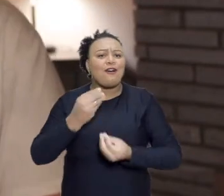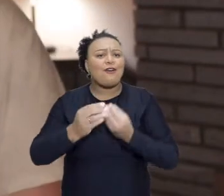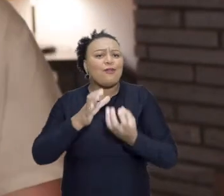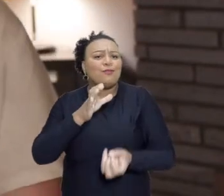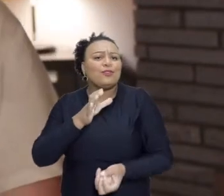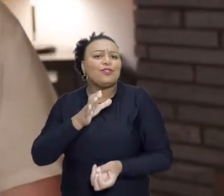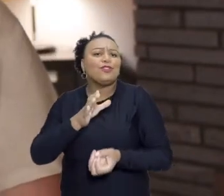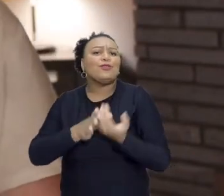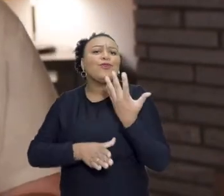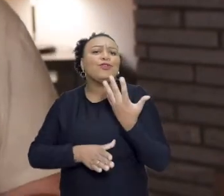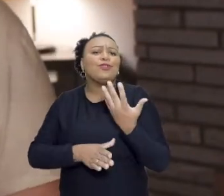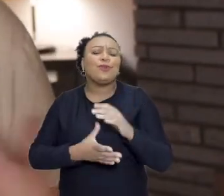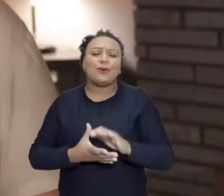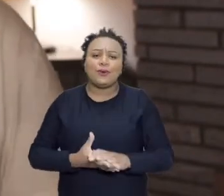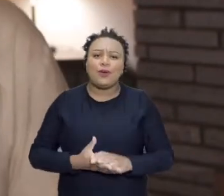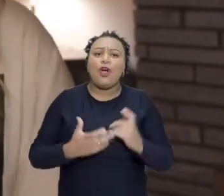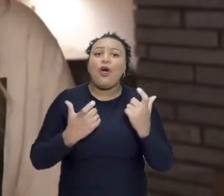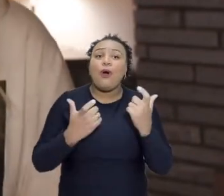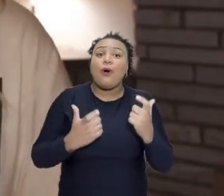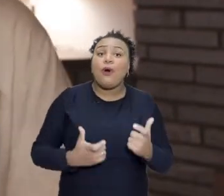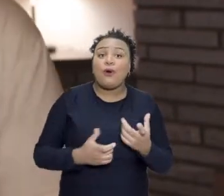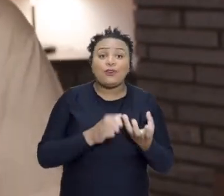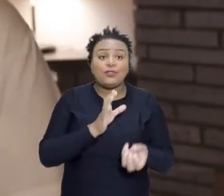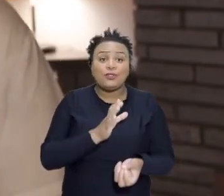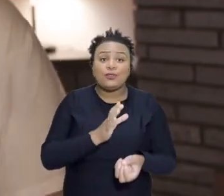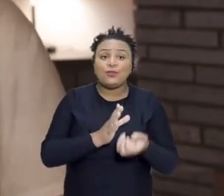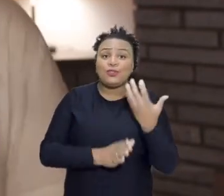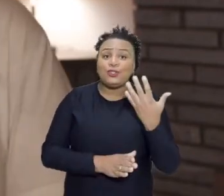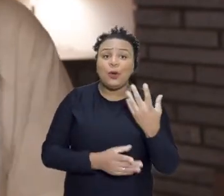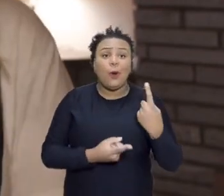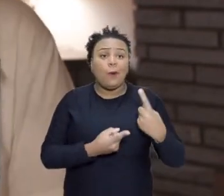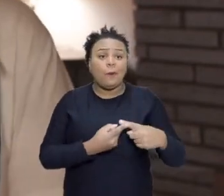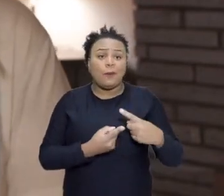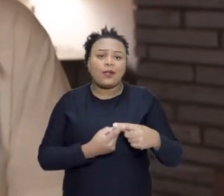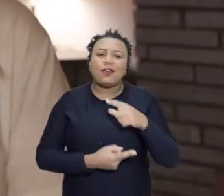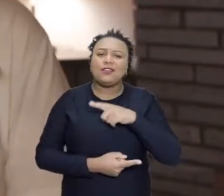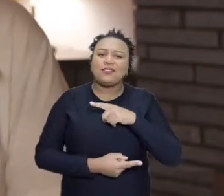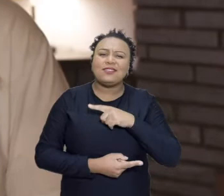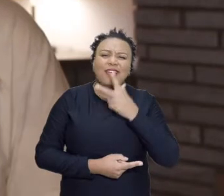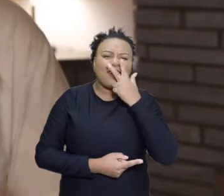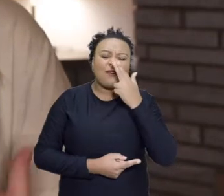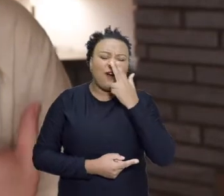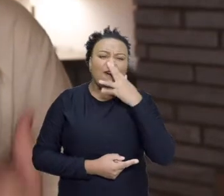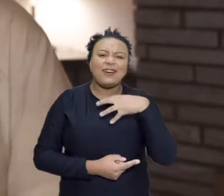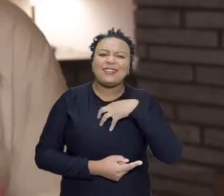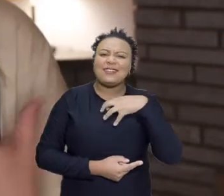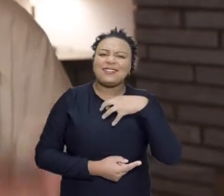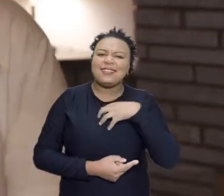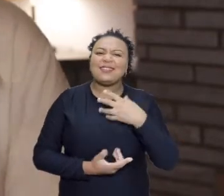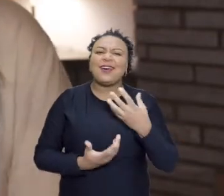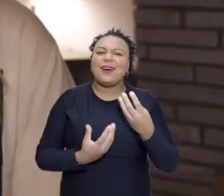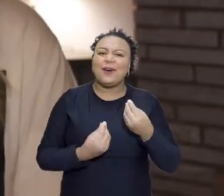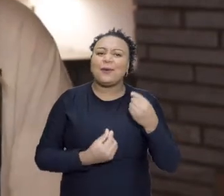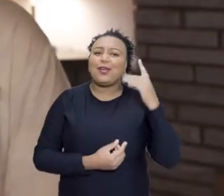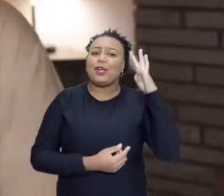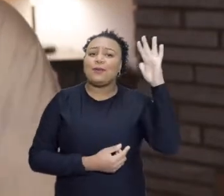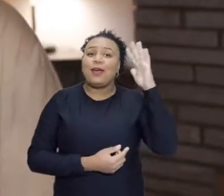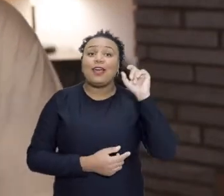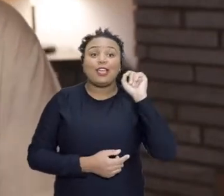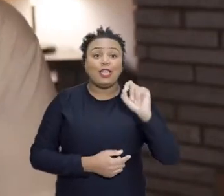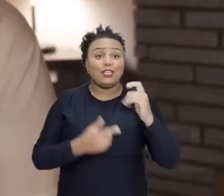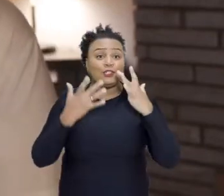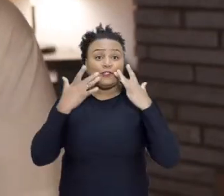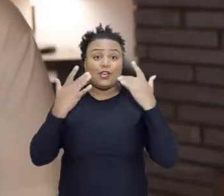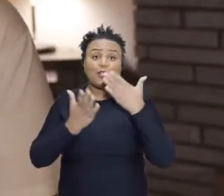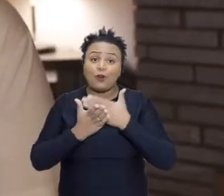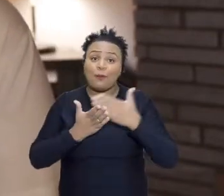surgiu, aonde surgiu, porque a gente tem aquela falsa sensação e aquela falsa ilusão de que o teatro ele